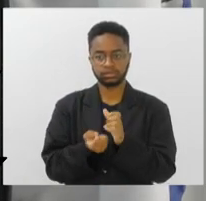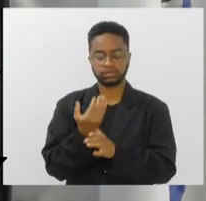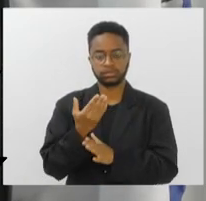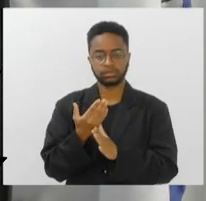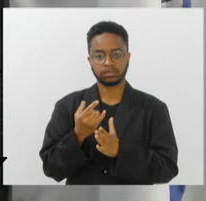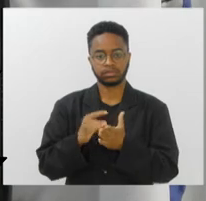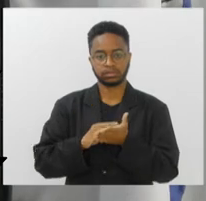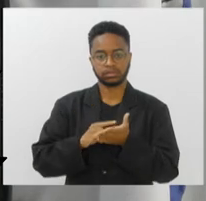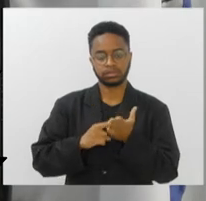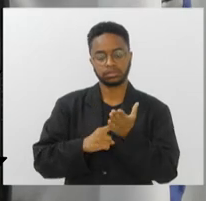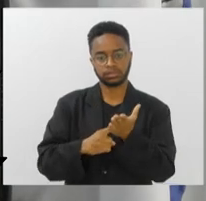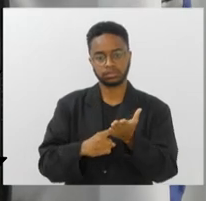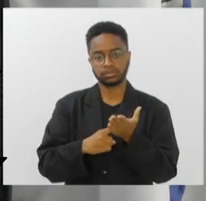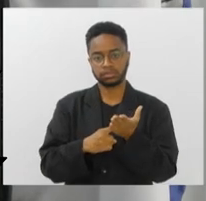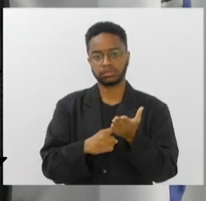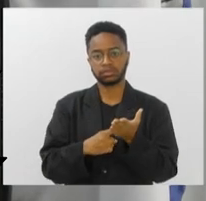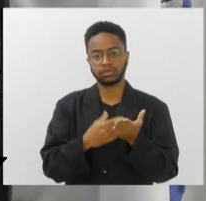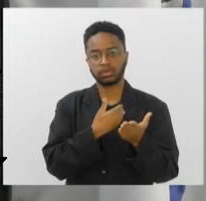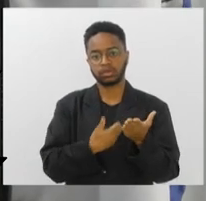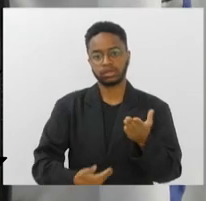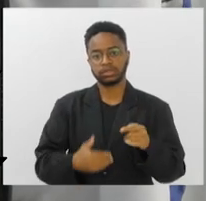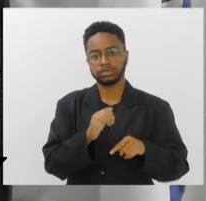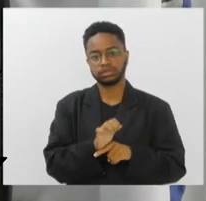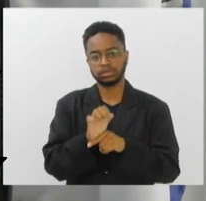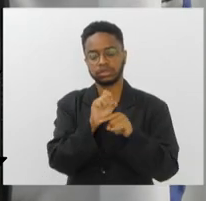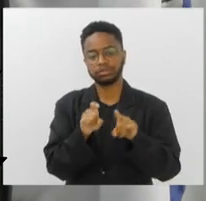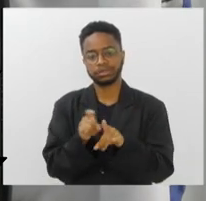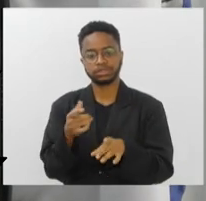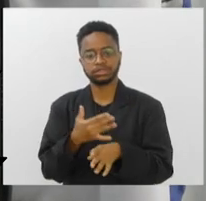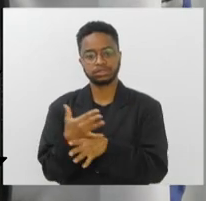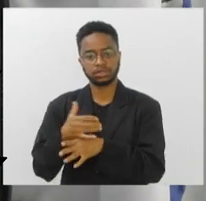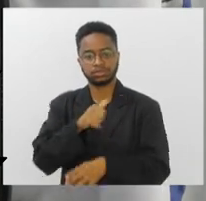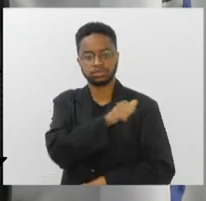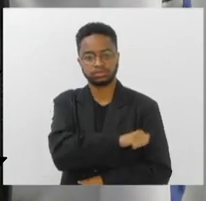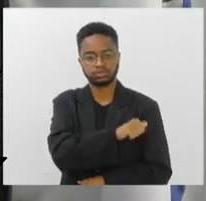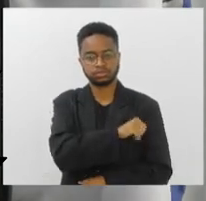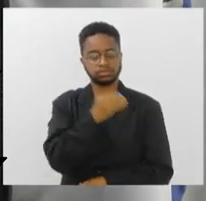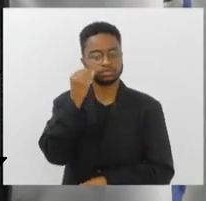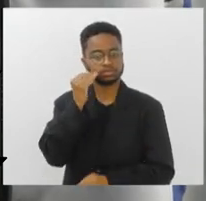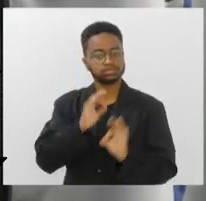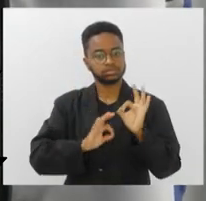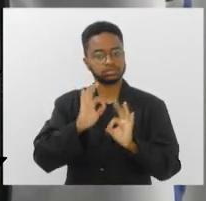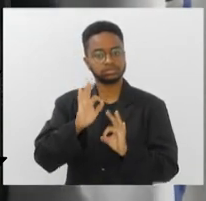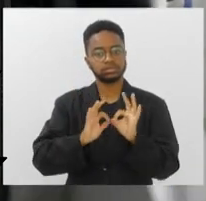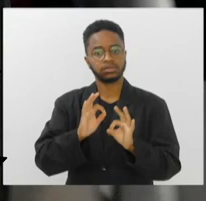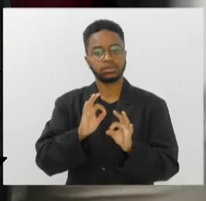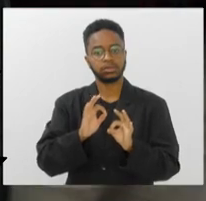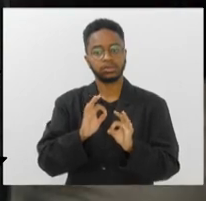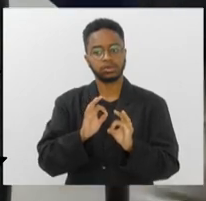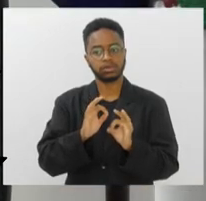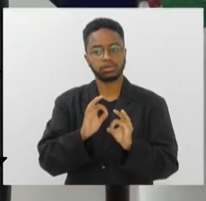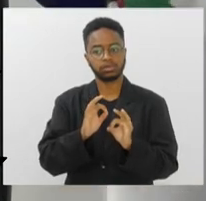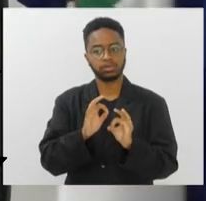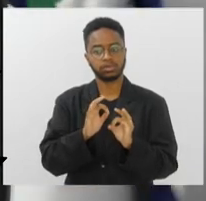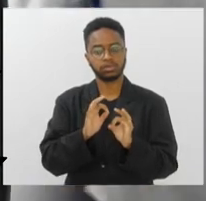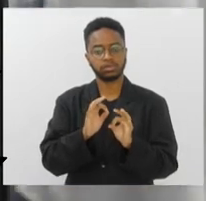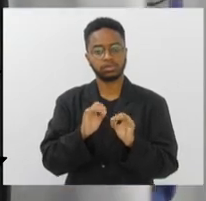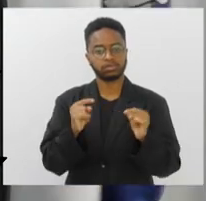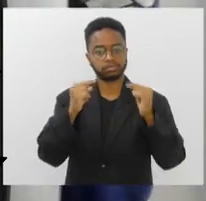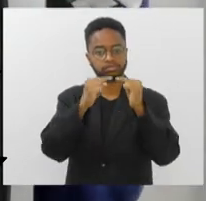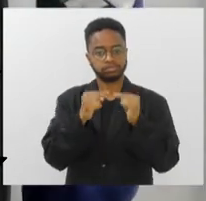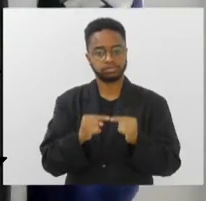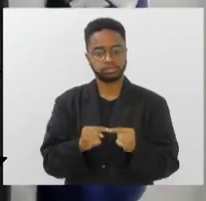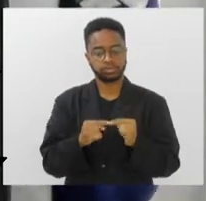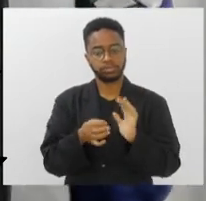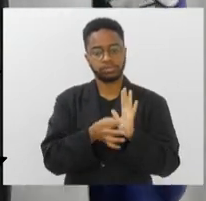e financeira e convênios entre o governo do Estado do Rio de Janeiro e os municípios fluminenses para elaboração de planos municipais de saneamento básico na forma que menciona.